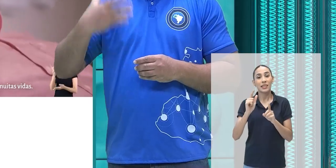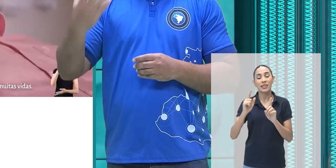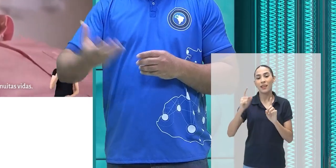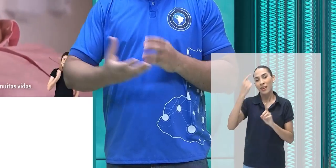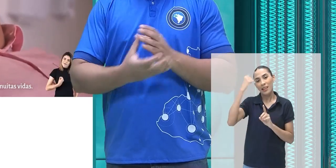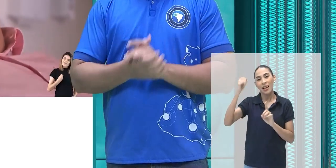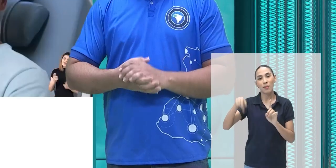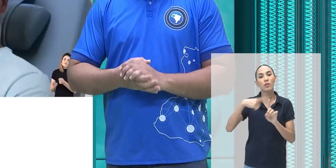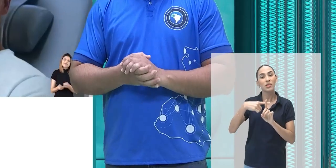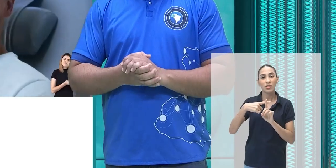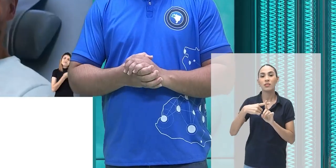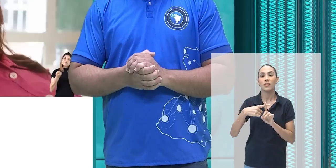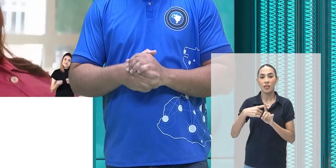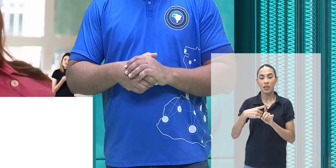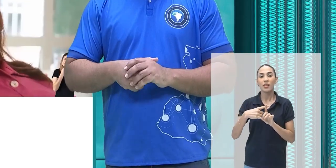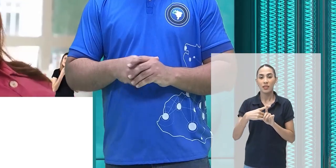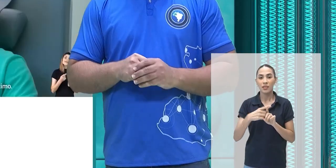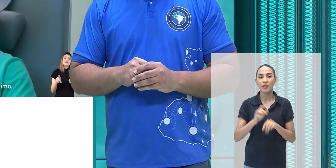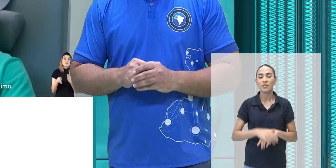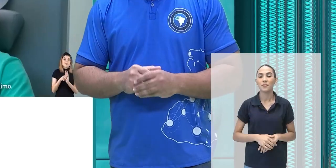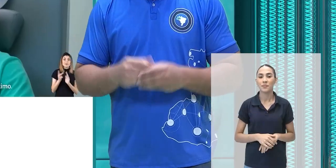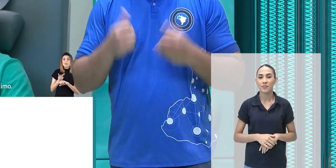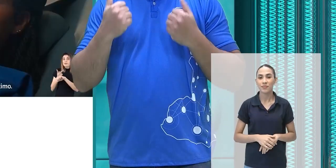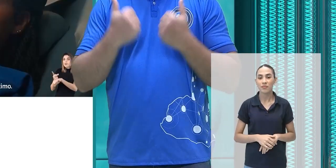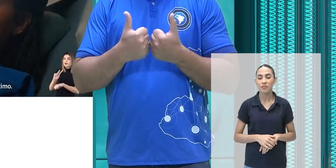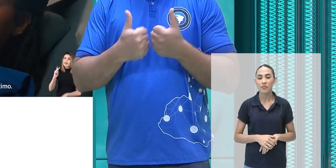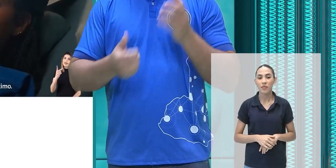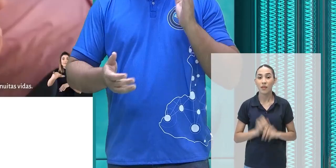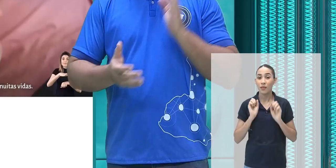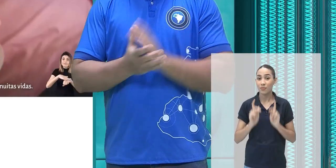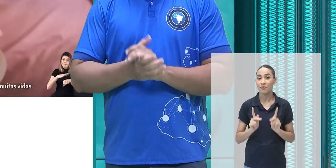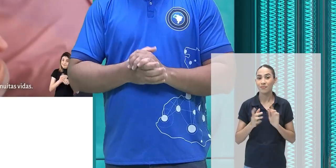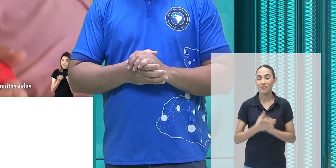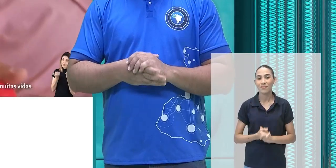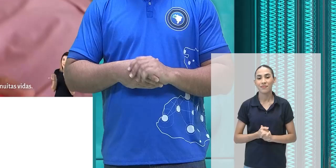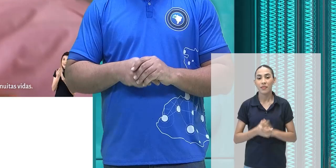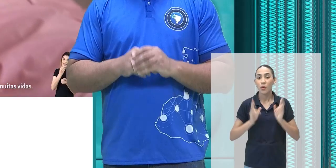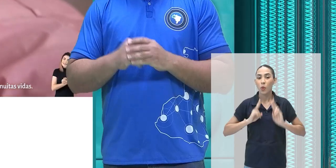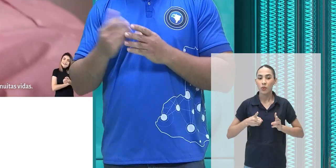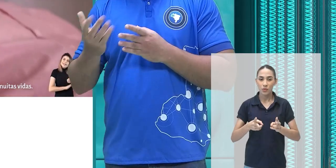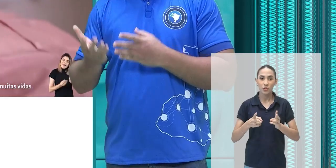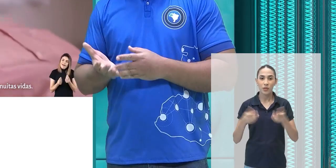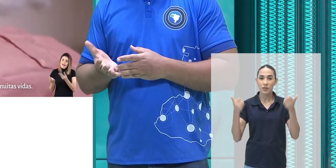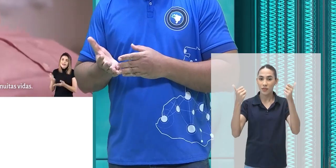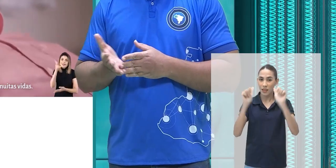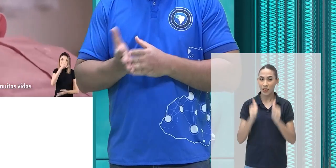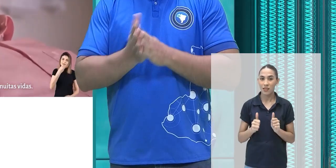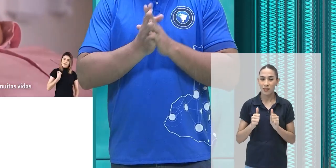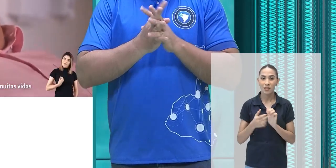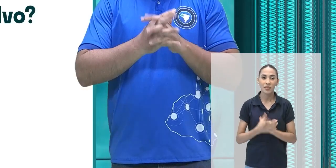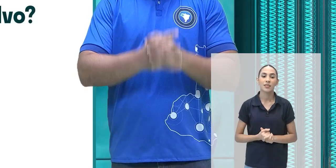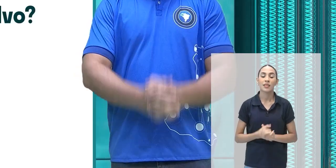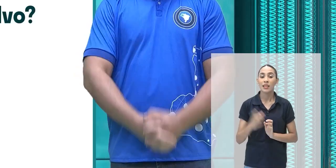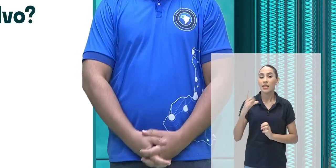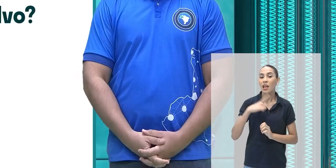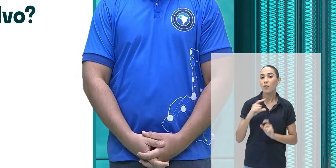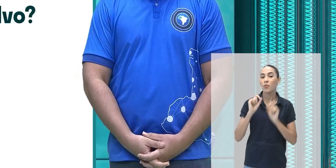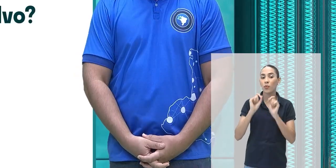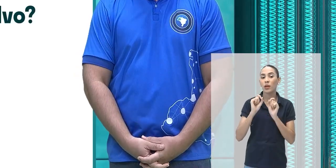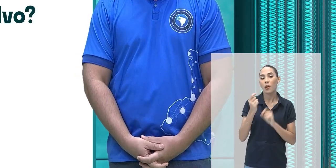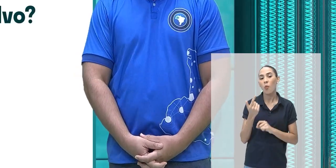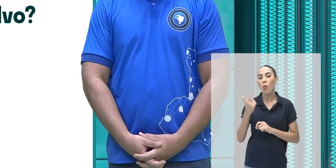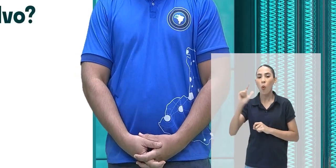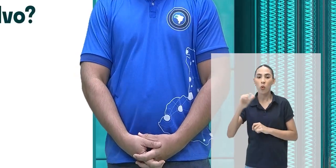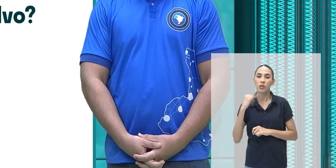positivo, para gerar essa ideia positiva. Ok? Seguindo a nossa análise, nós temos outro